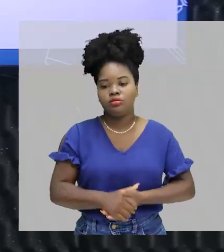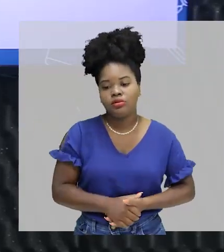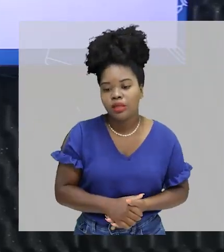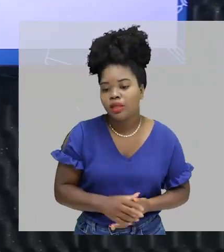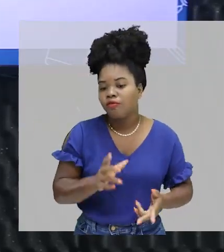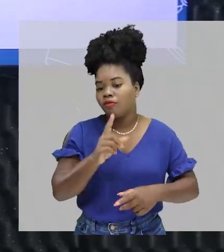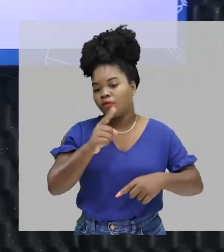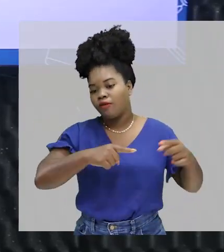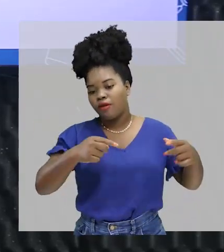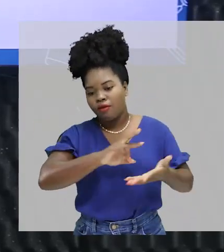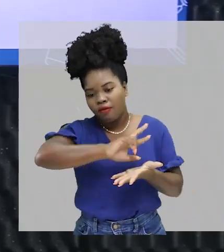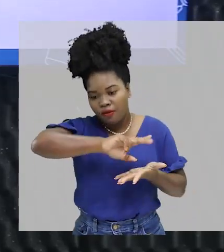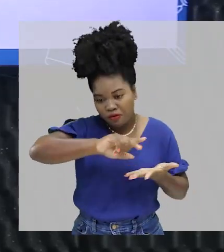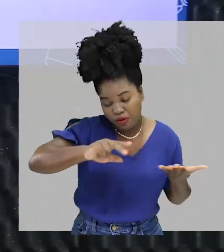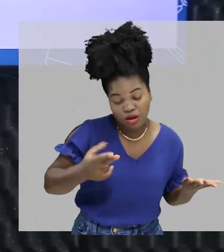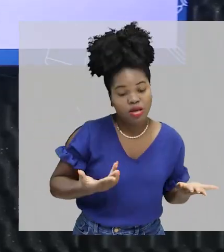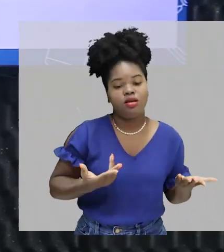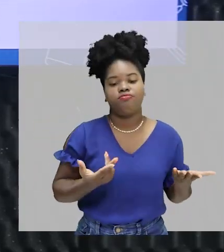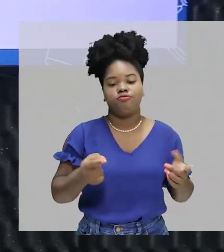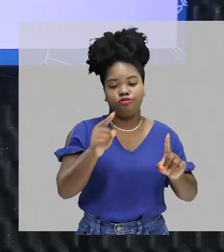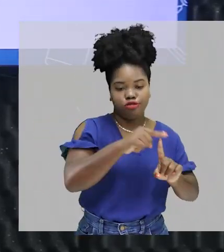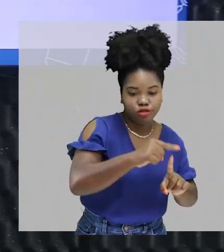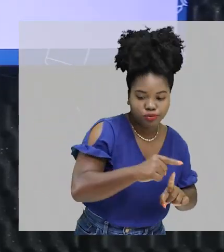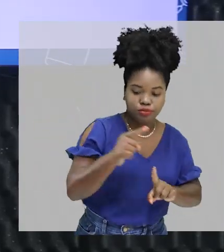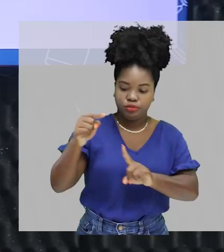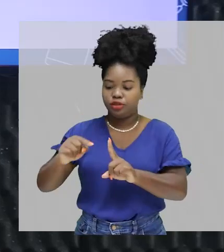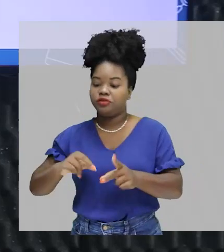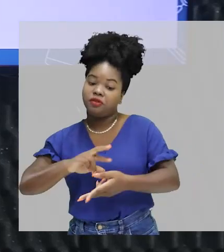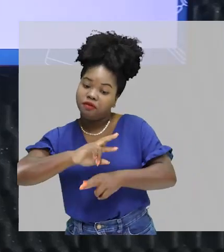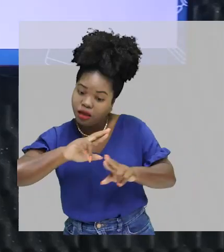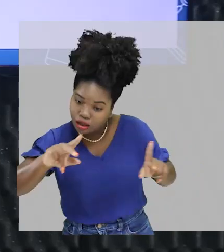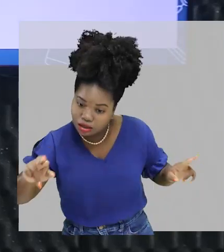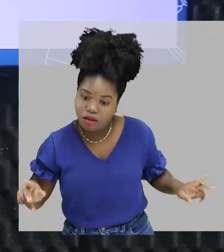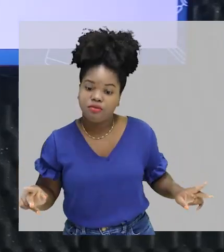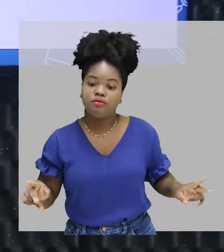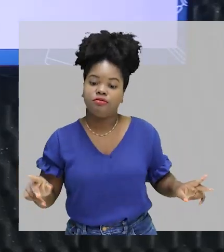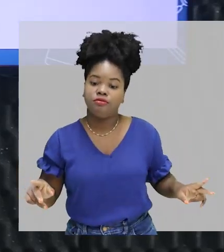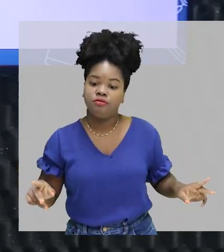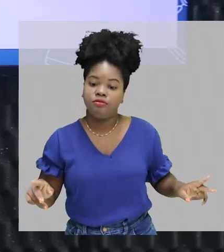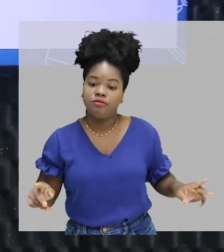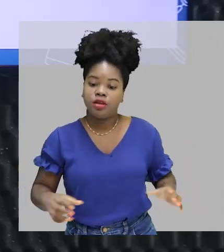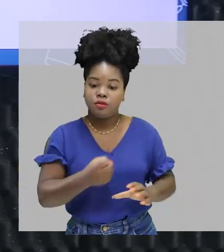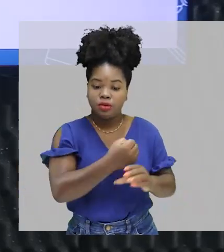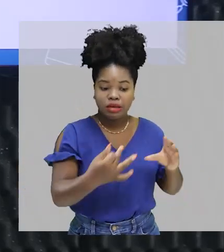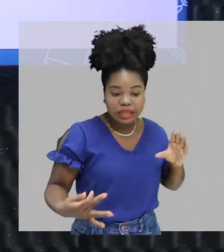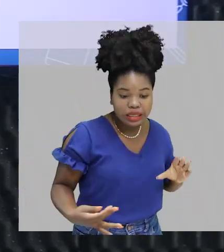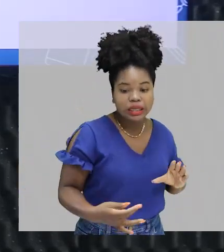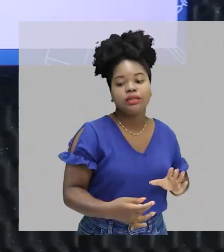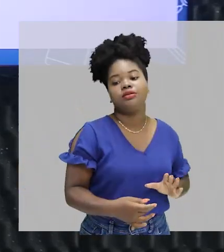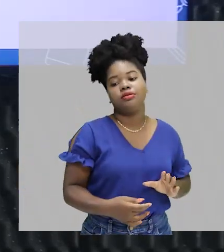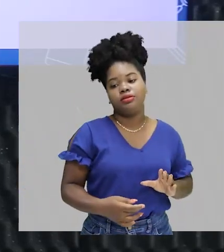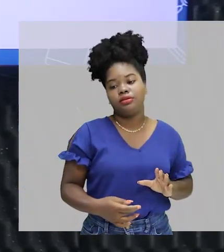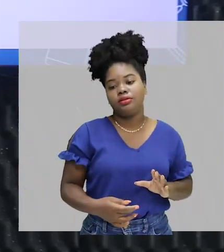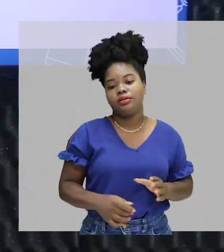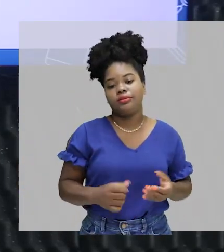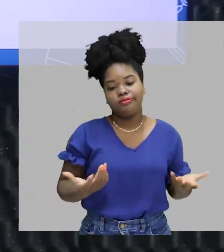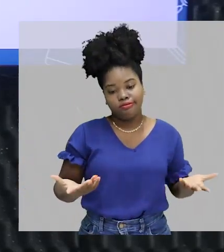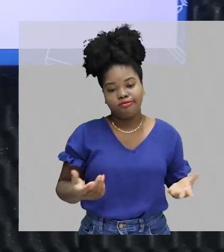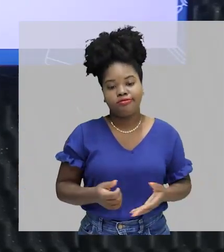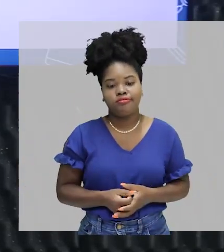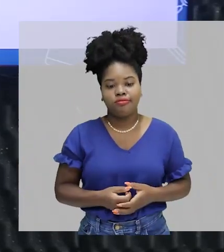de elemento para elemento, né? É uma característica própria do elemento radioativo,